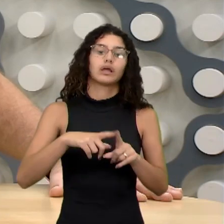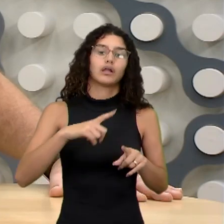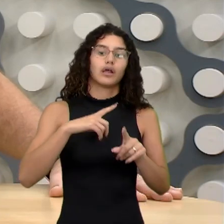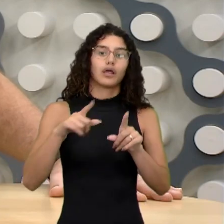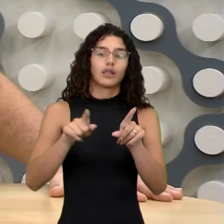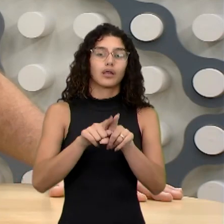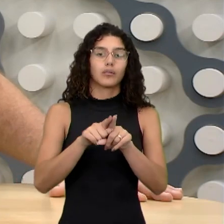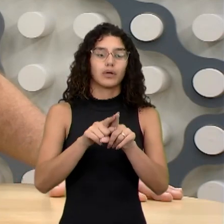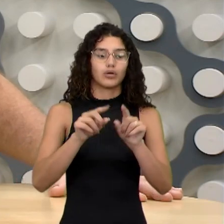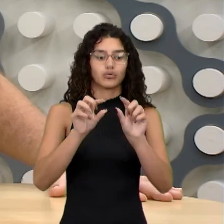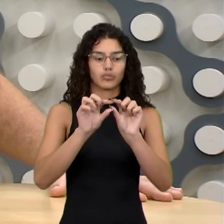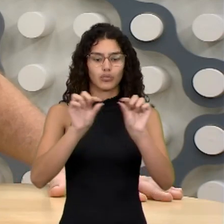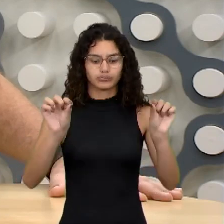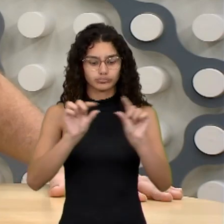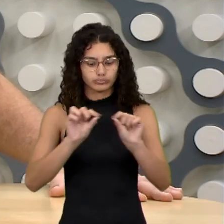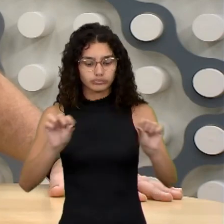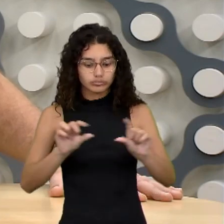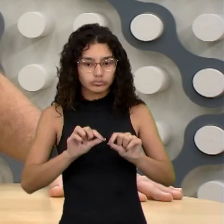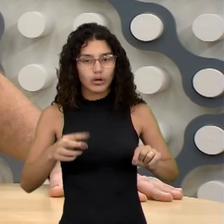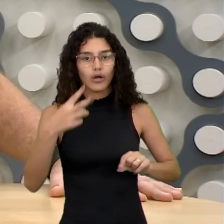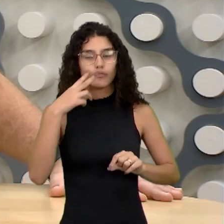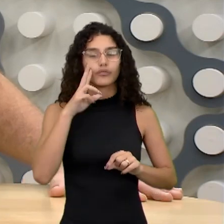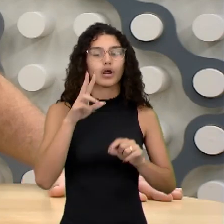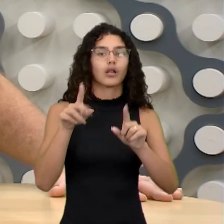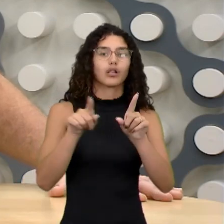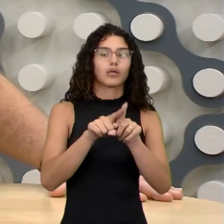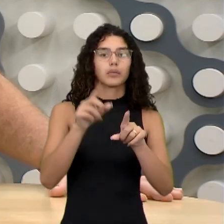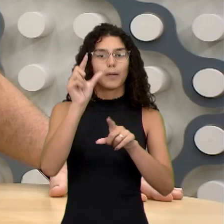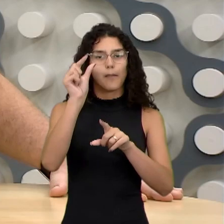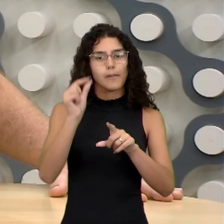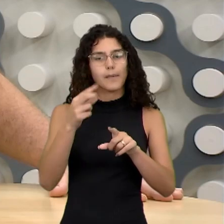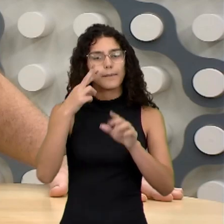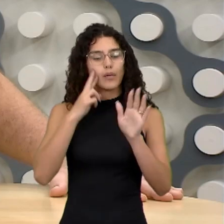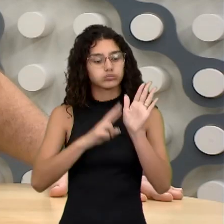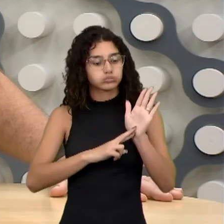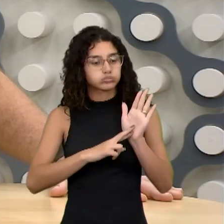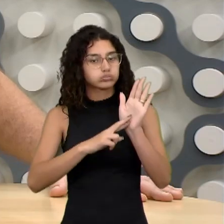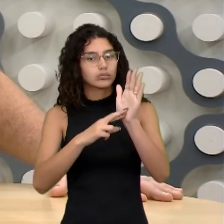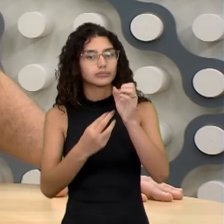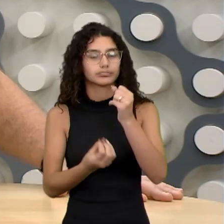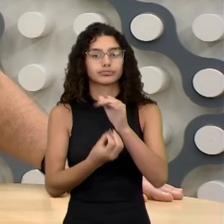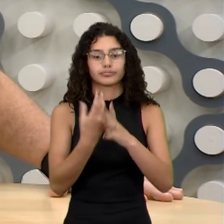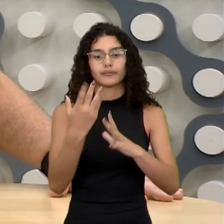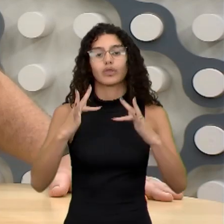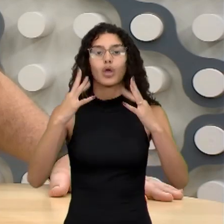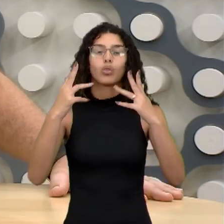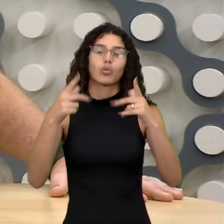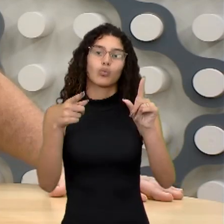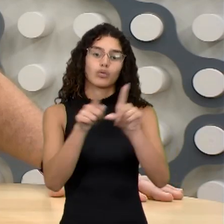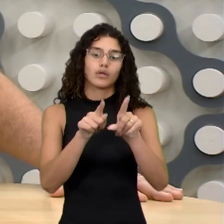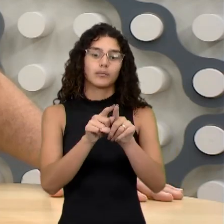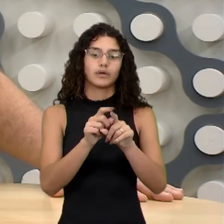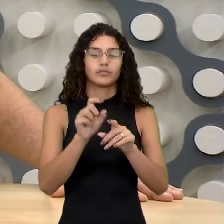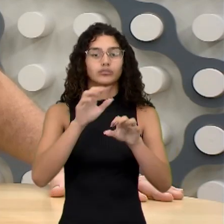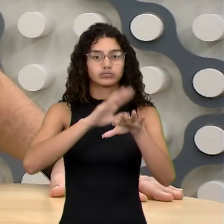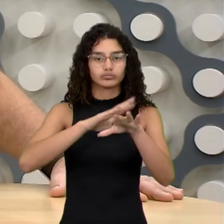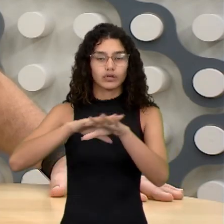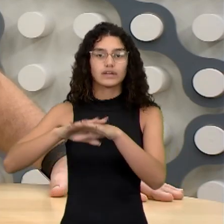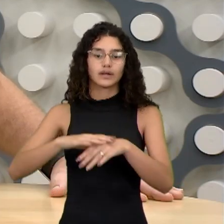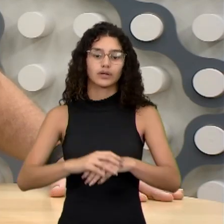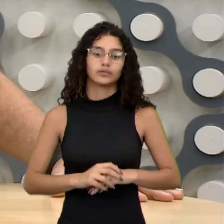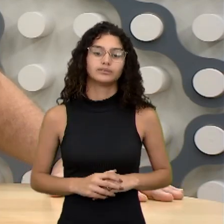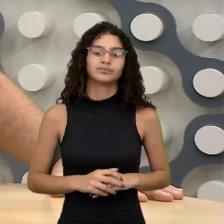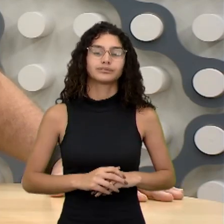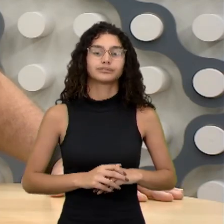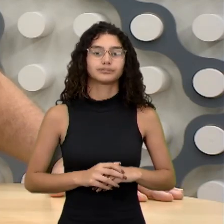dos continentes, seres vivos microscópicos aparecendo. Então tudo isso aí, né, vão se formando. E